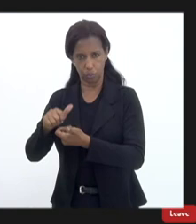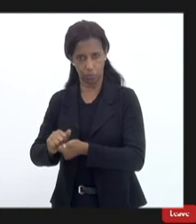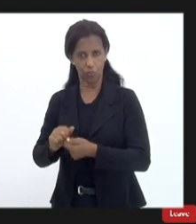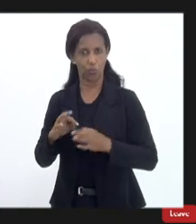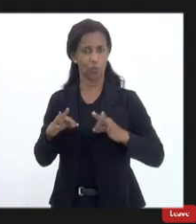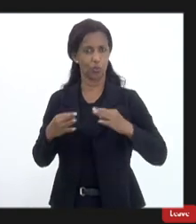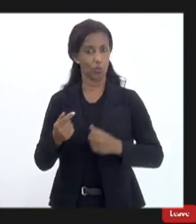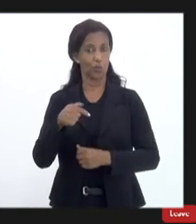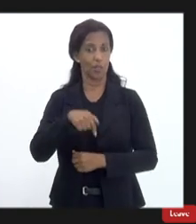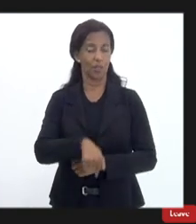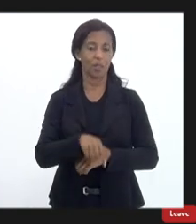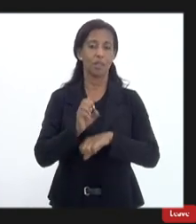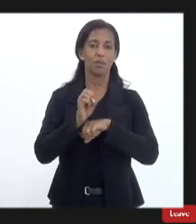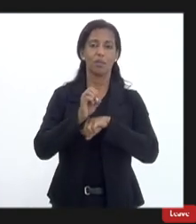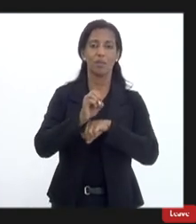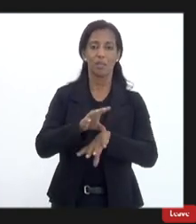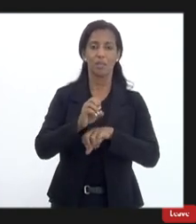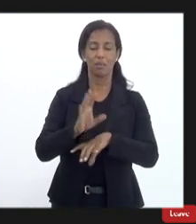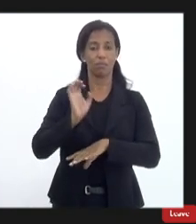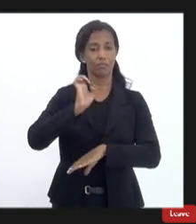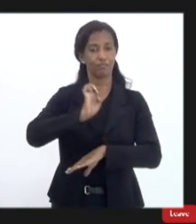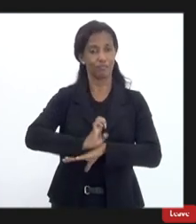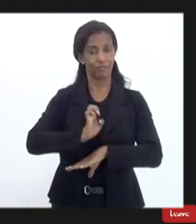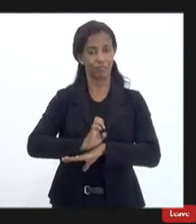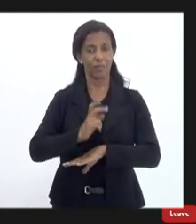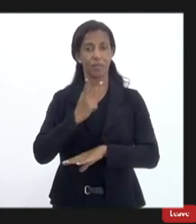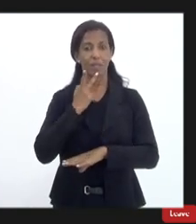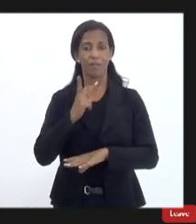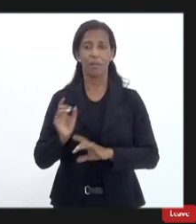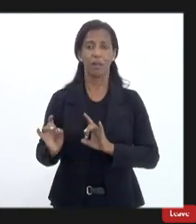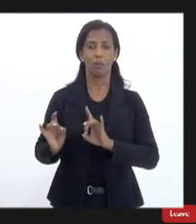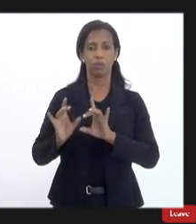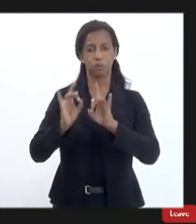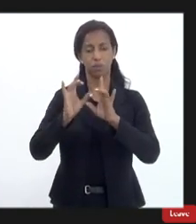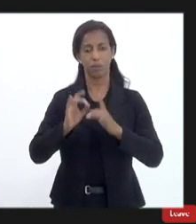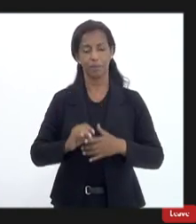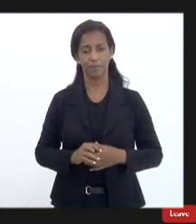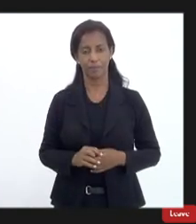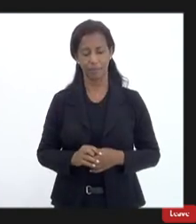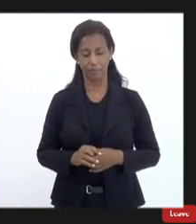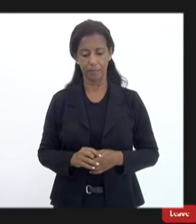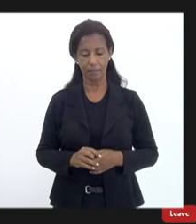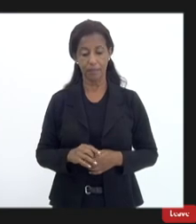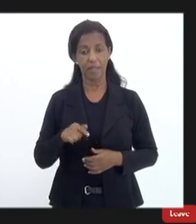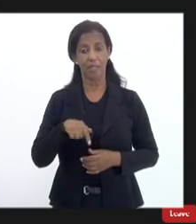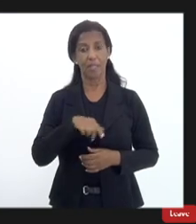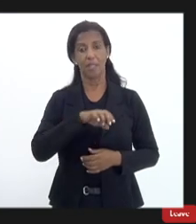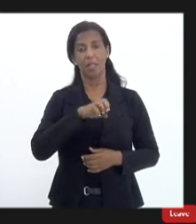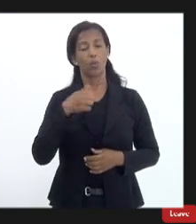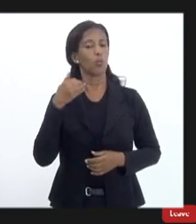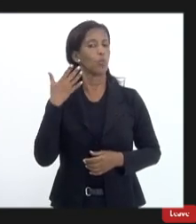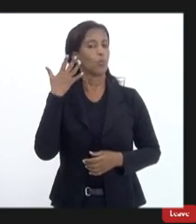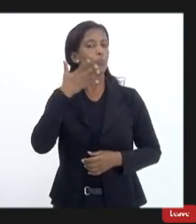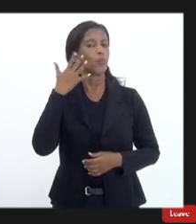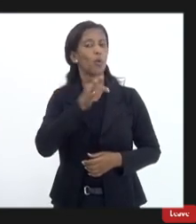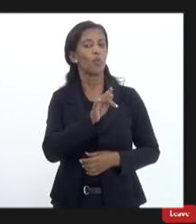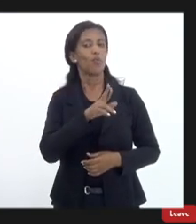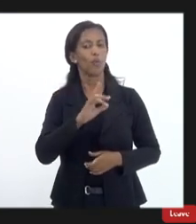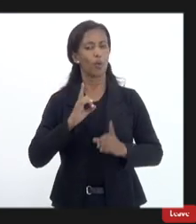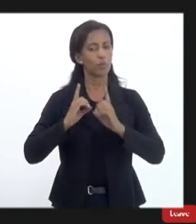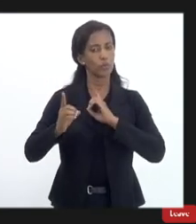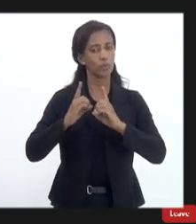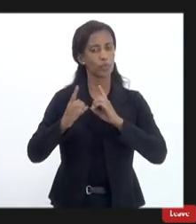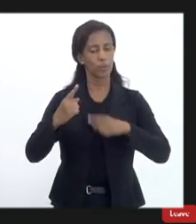aqui no caso da educação estadual, a gente tem questões bastante específicas. E aí a gente do Fórum EJA tem feito uma discussão política